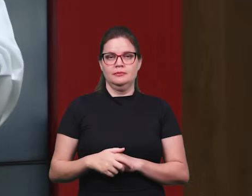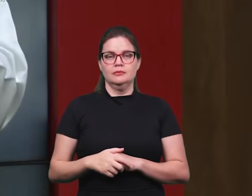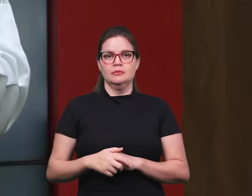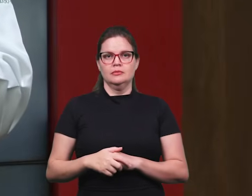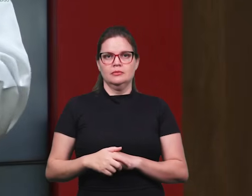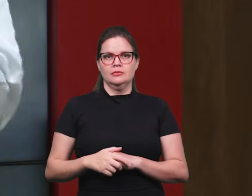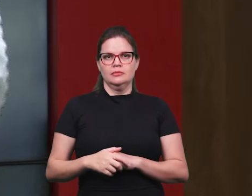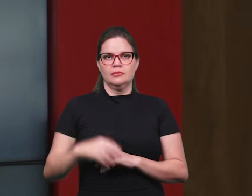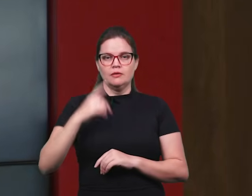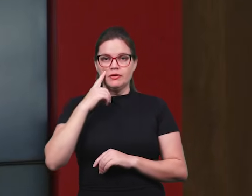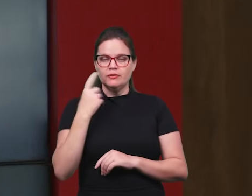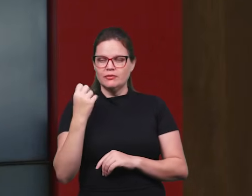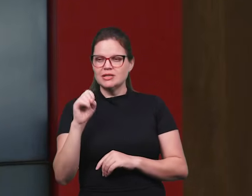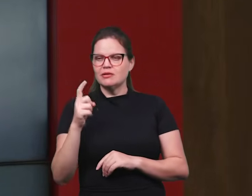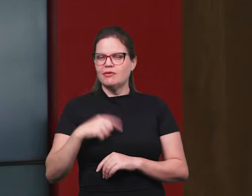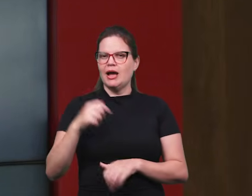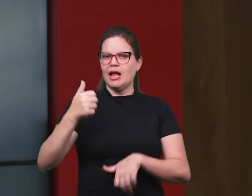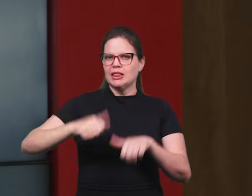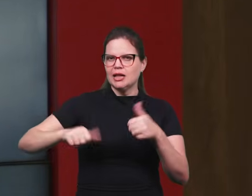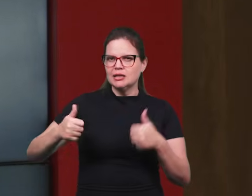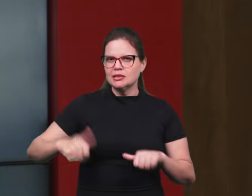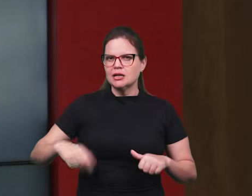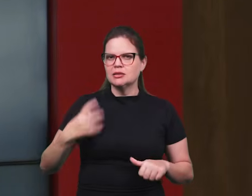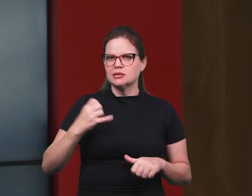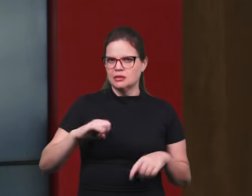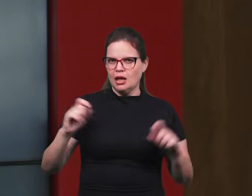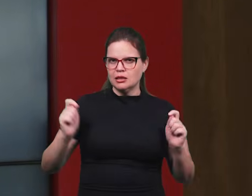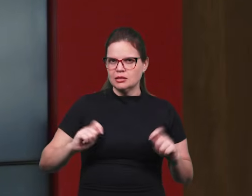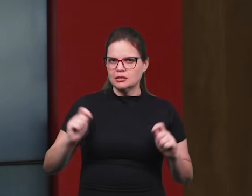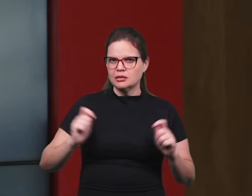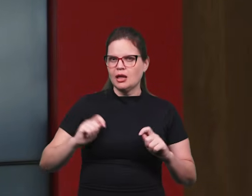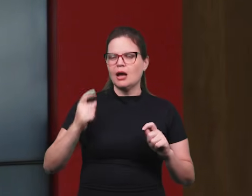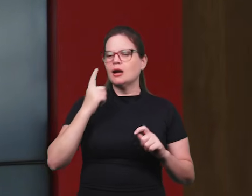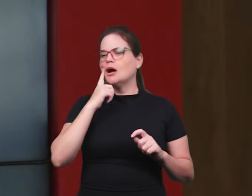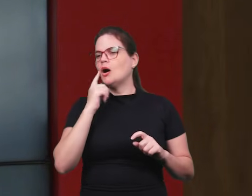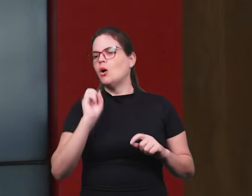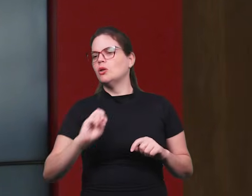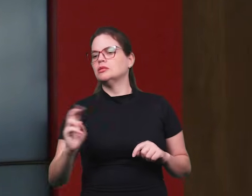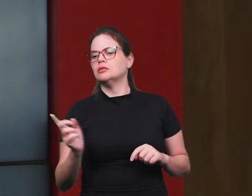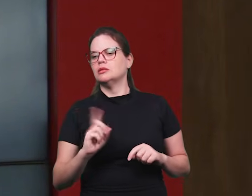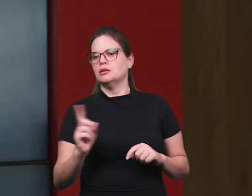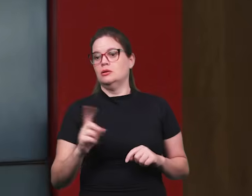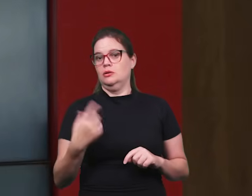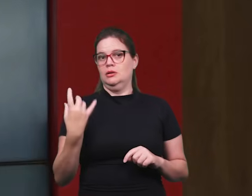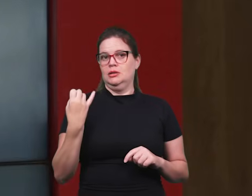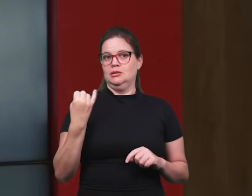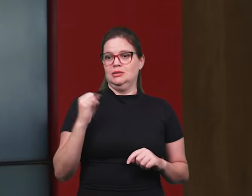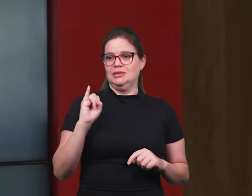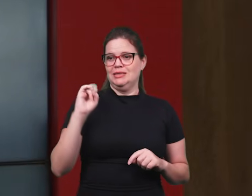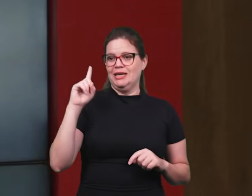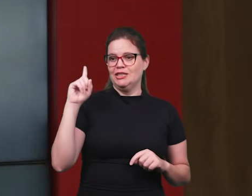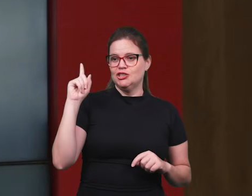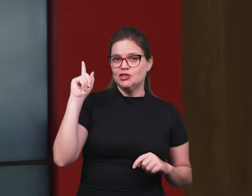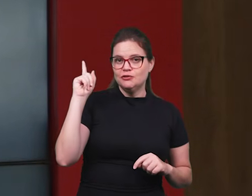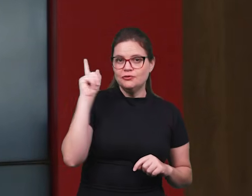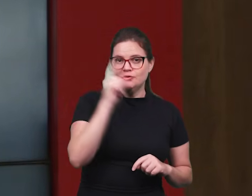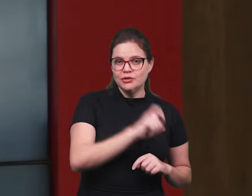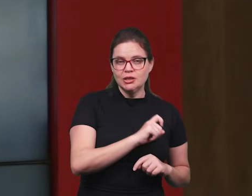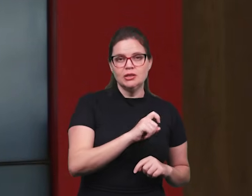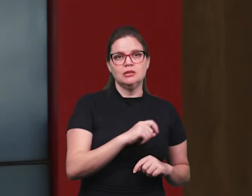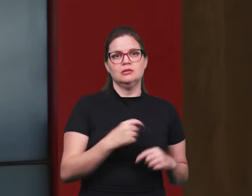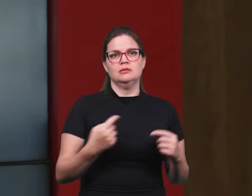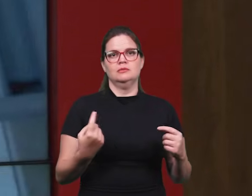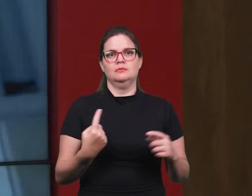a gente vê se a intubação tem previsibilidade de ser difícil. Quando é difícil para um clínico,